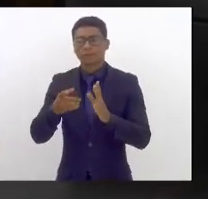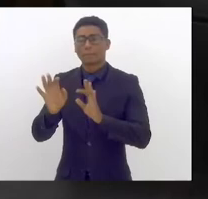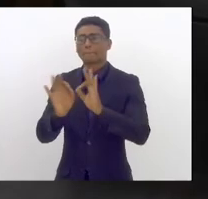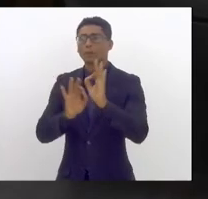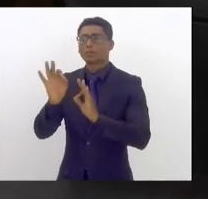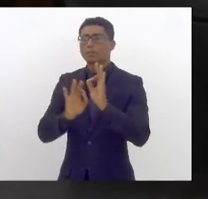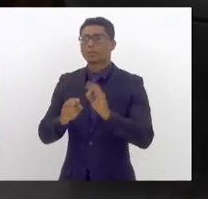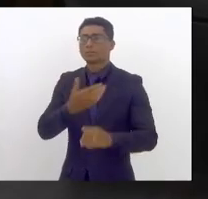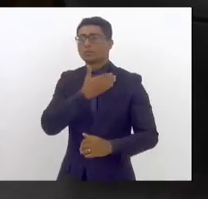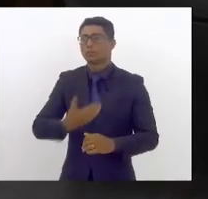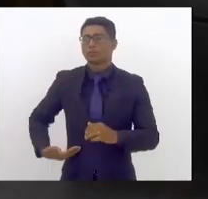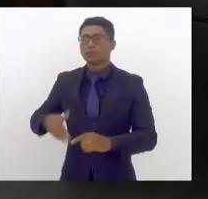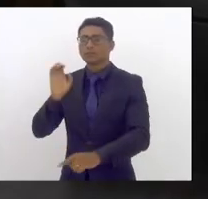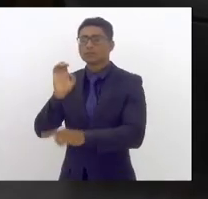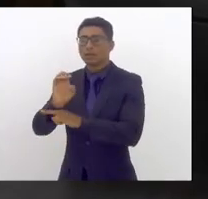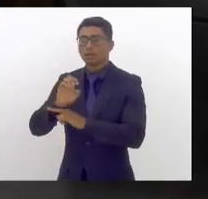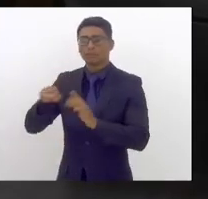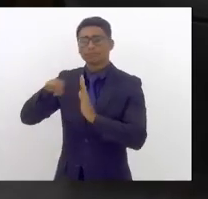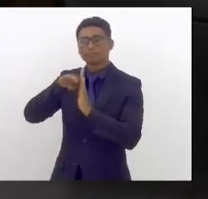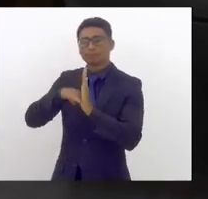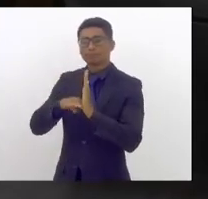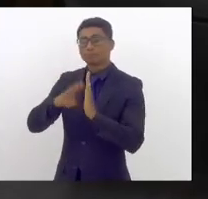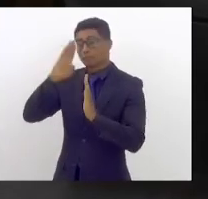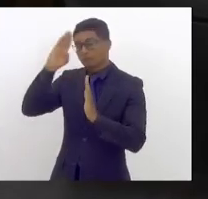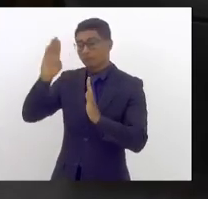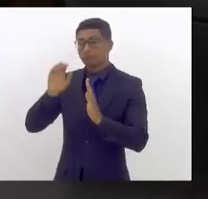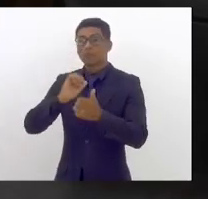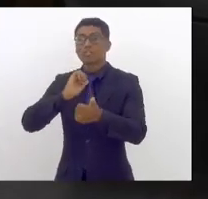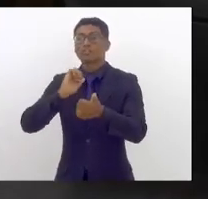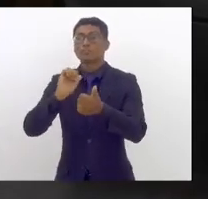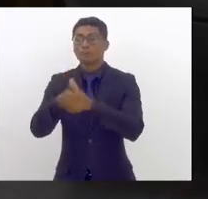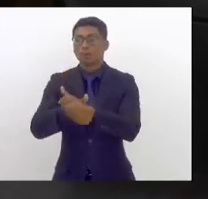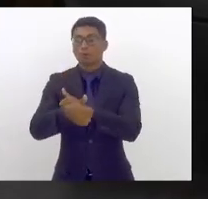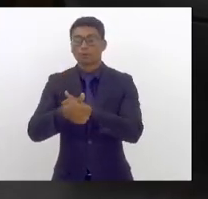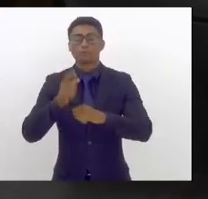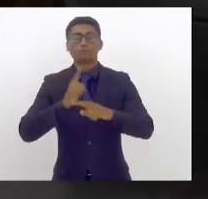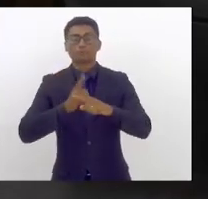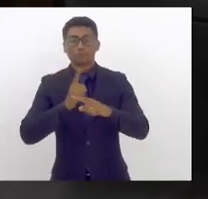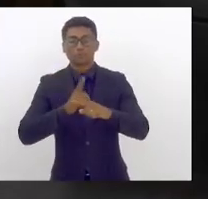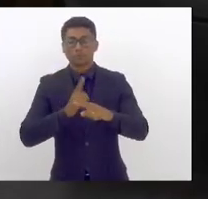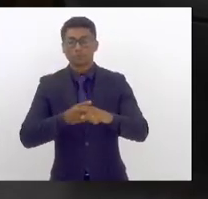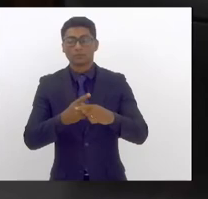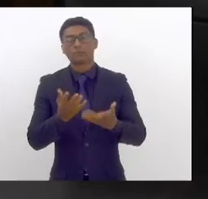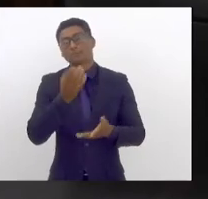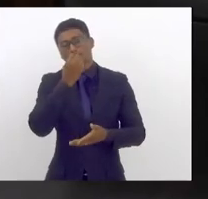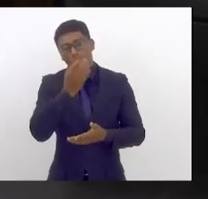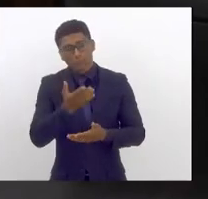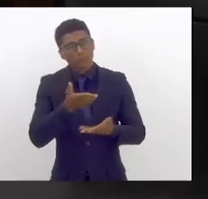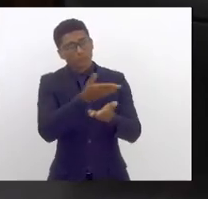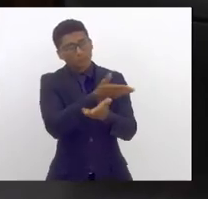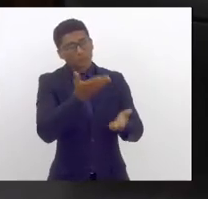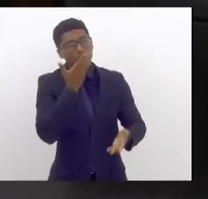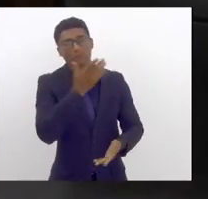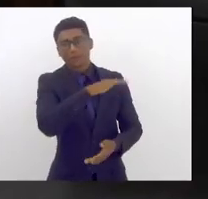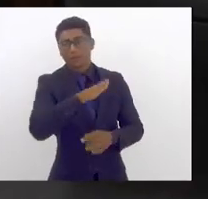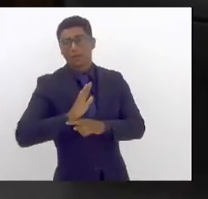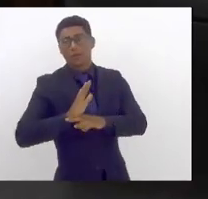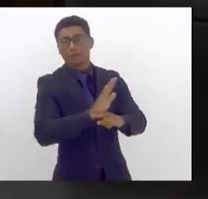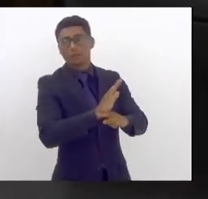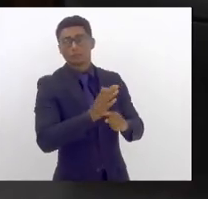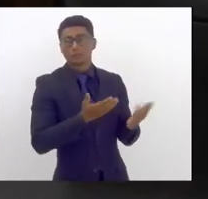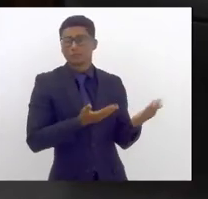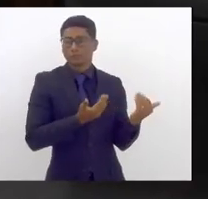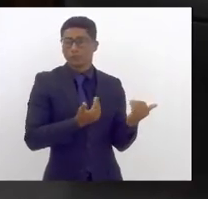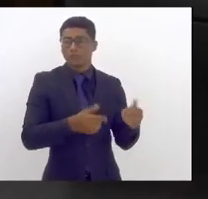do governo do estado em especial dos de esportes porque isso beneficia as crianças As adolescentes